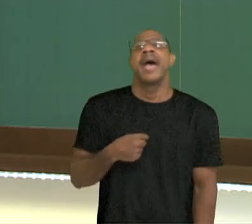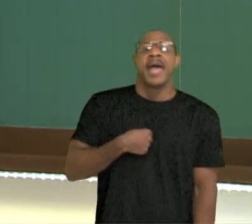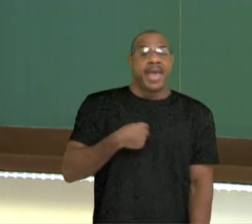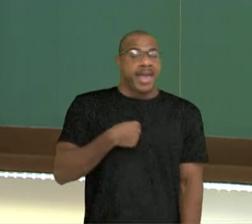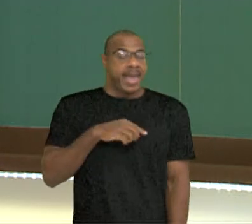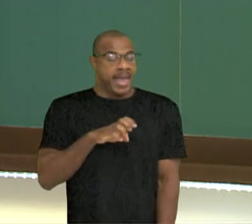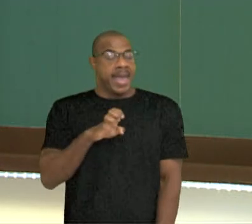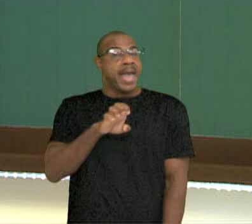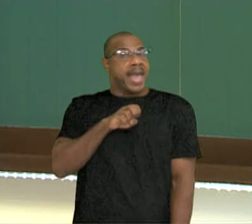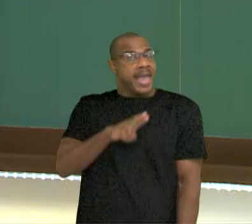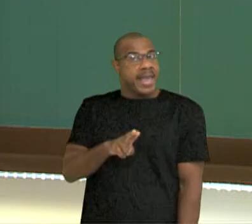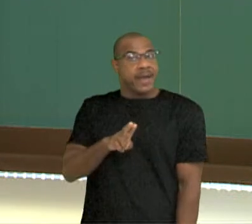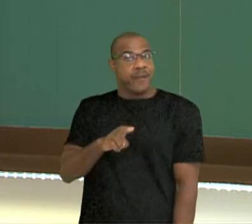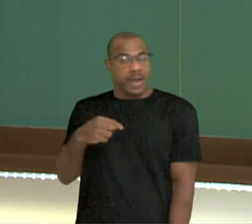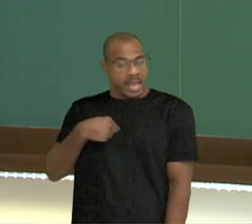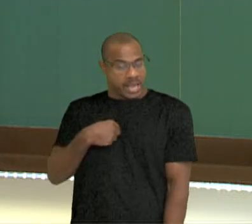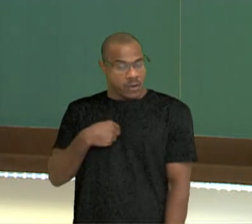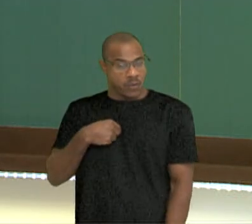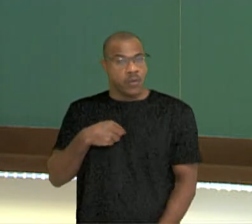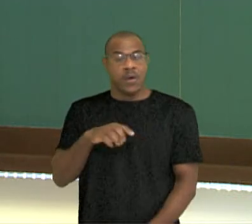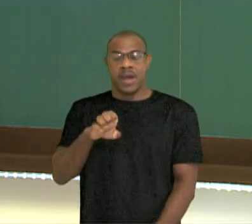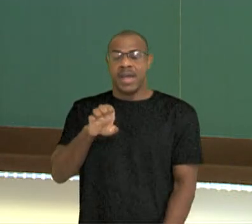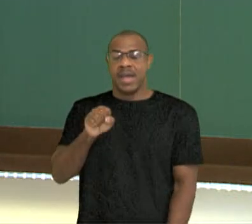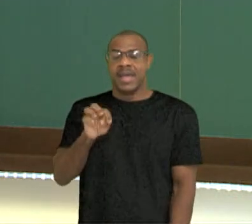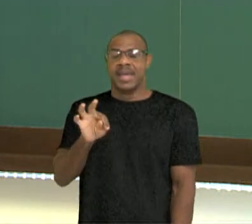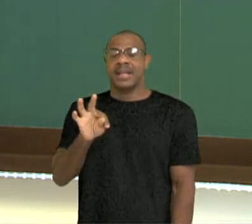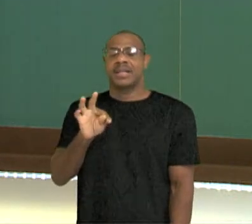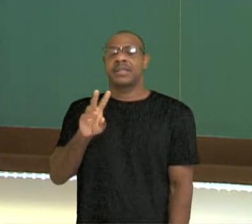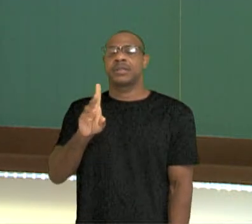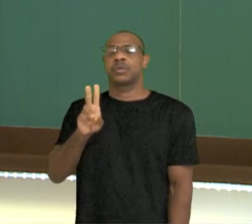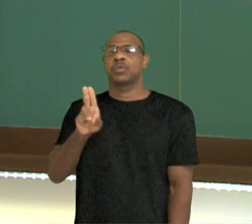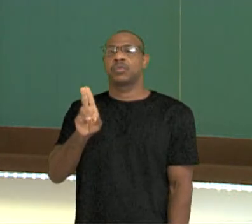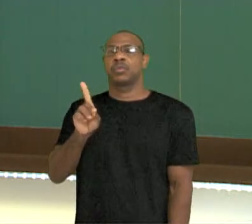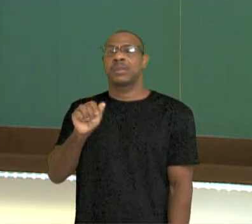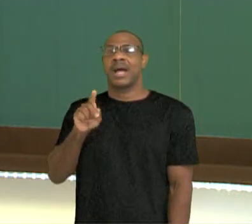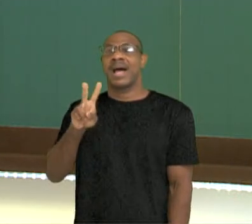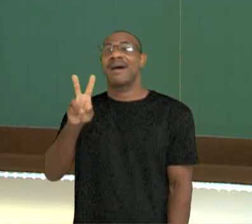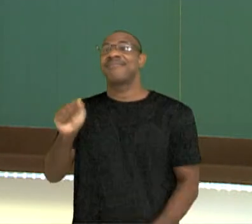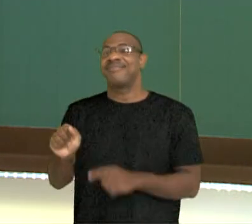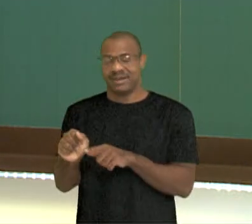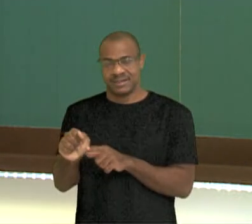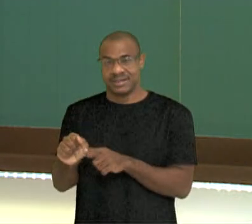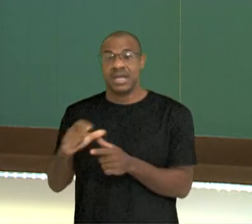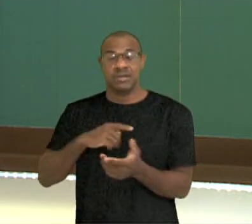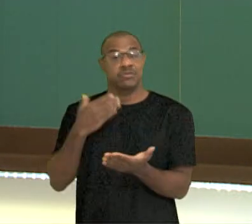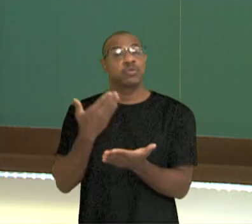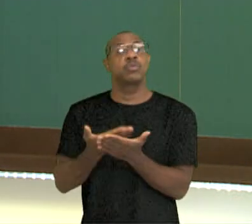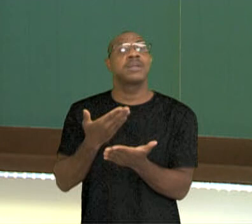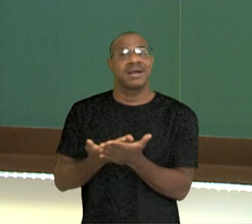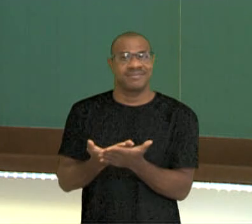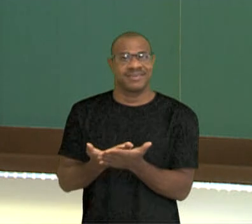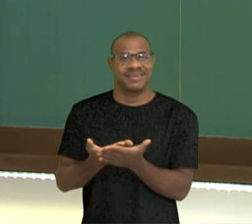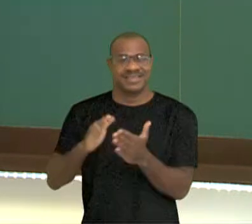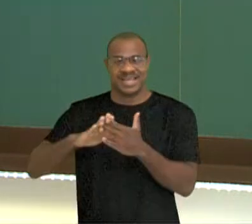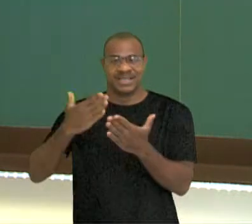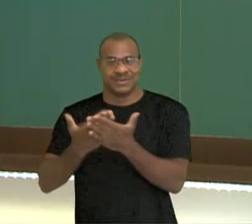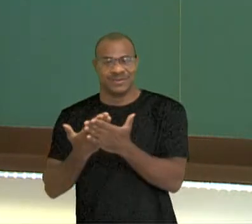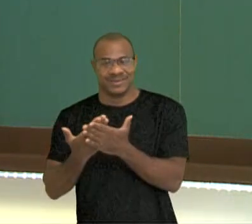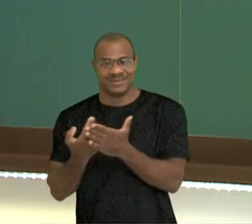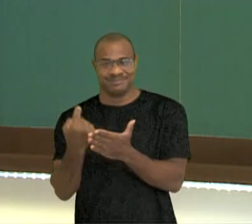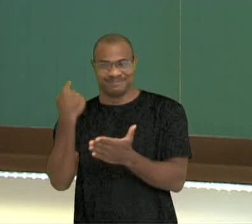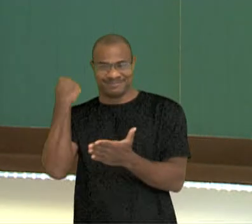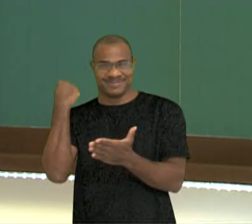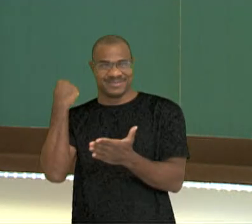tal, estudava e continuo estudando até hoje. Se a ação se estende até os nossos dias, olha que bacana o